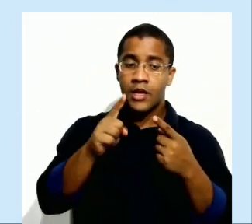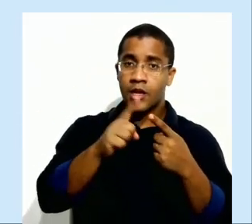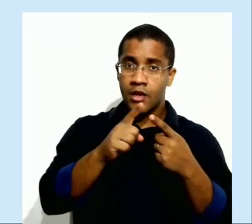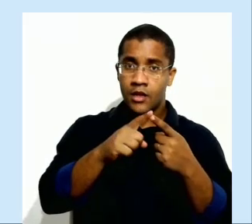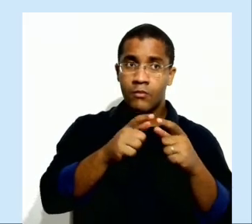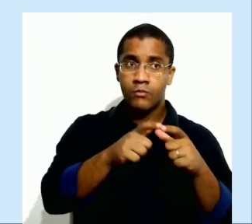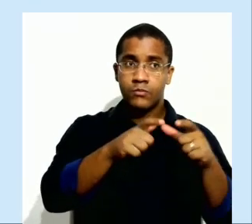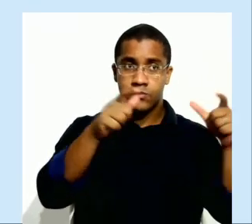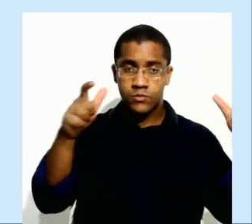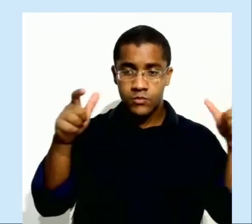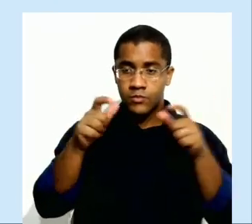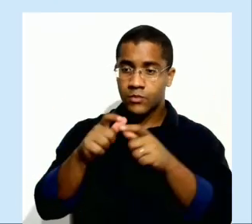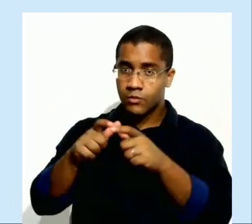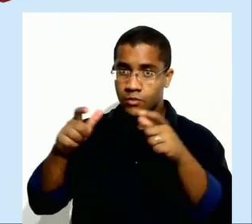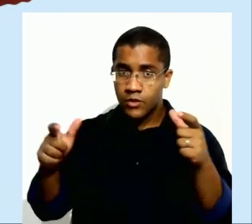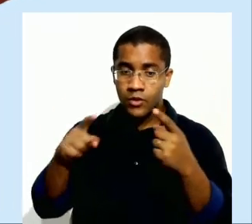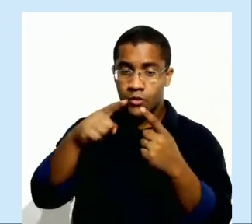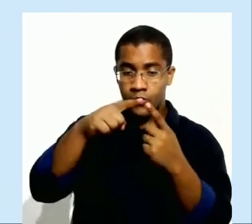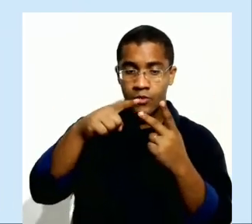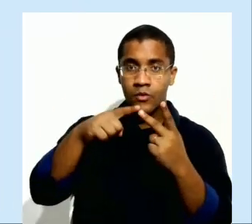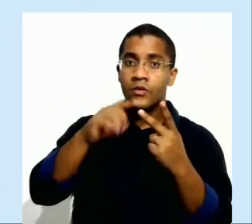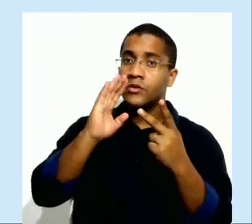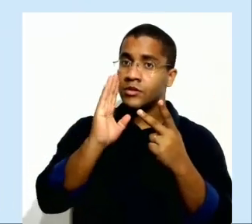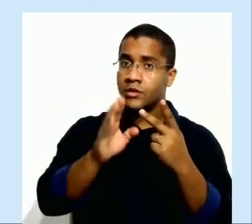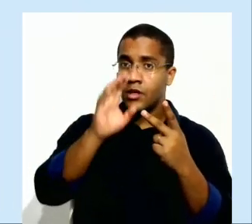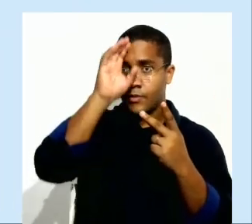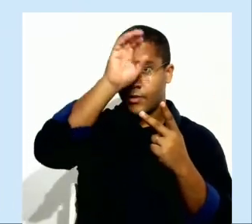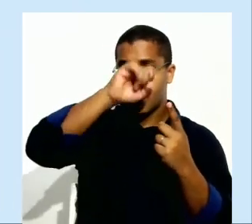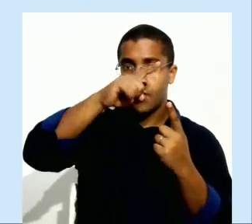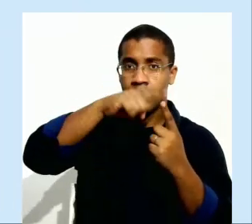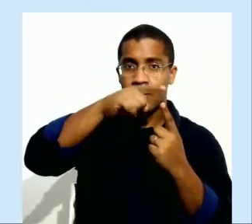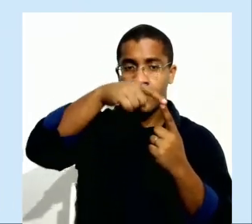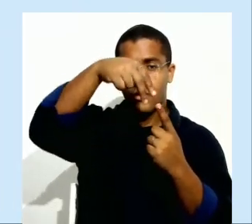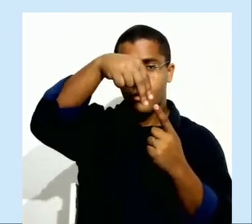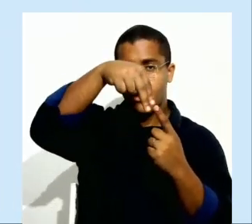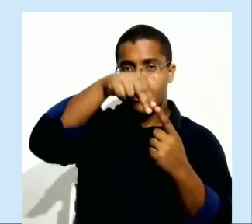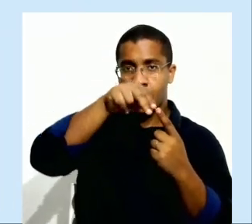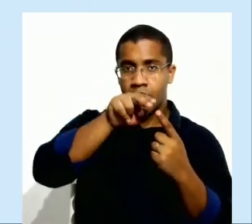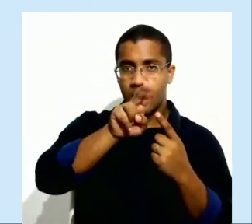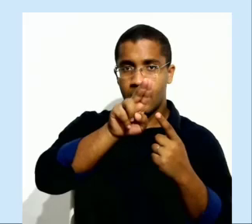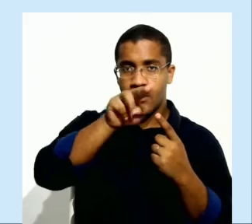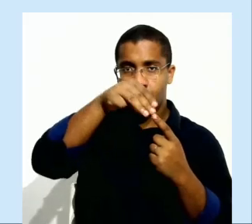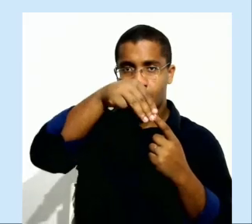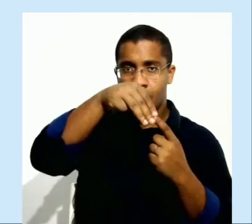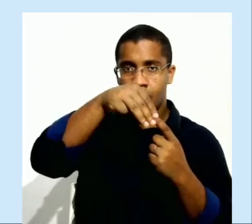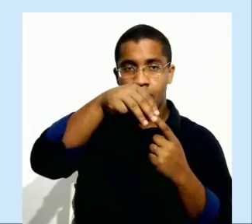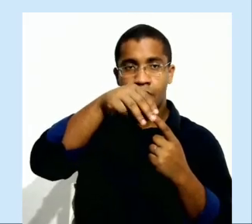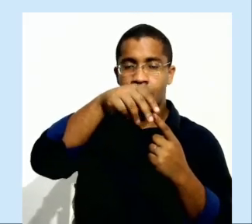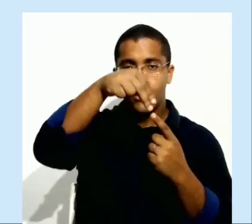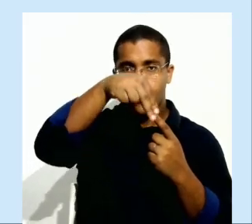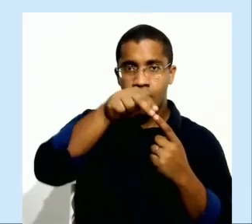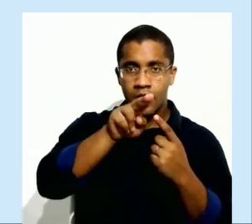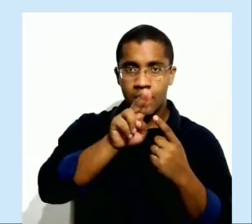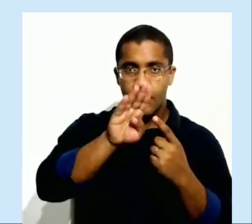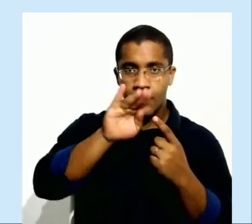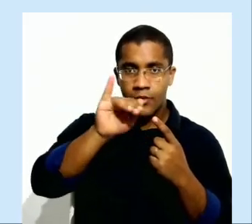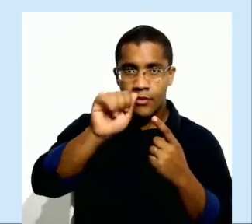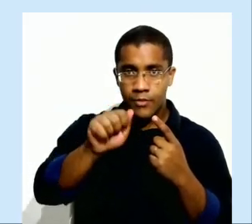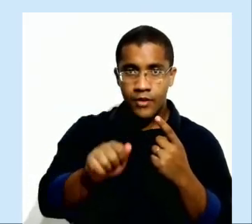civilizações, dois grandes reinos, o reino núbio de Cush, não é